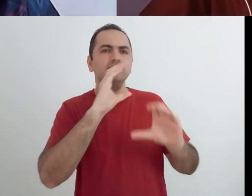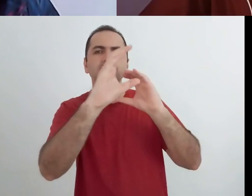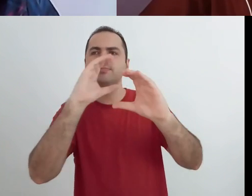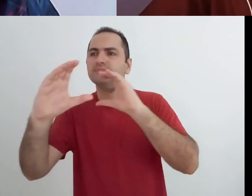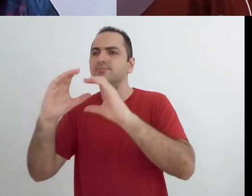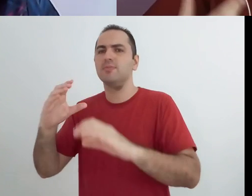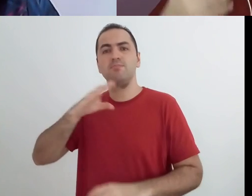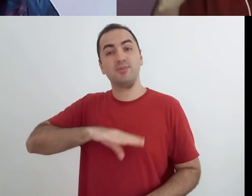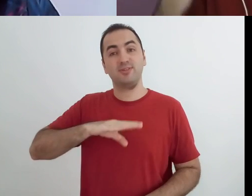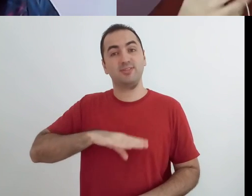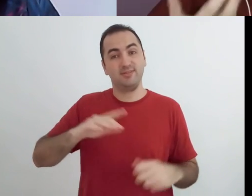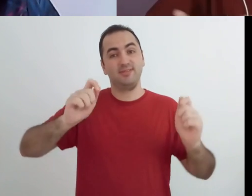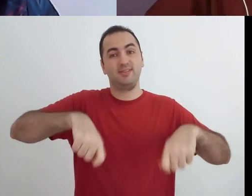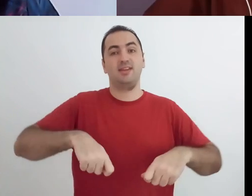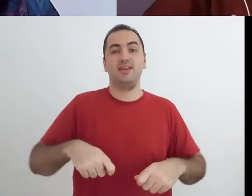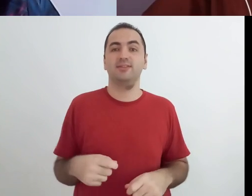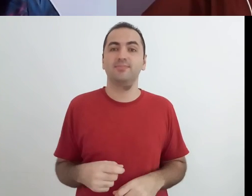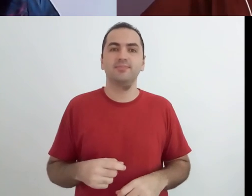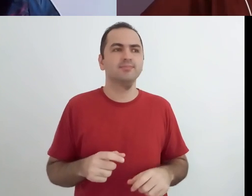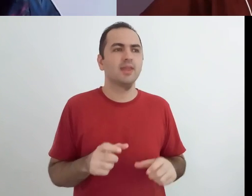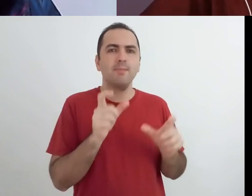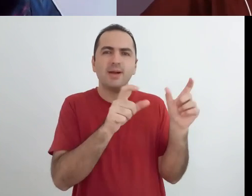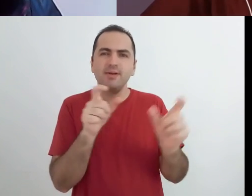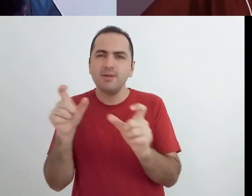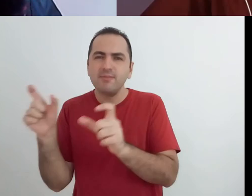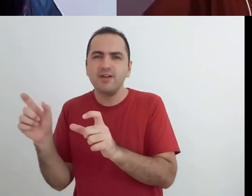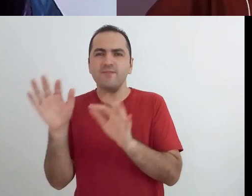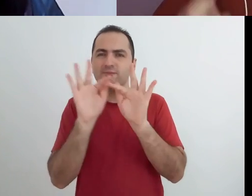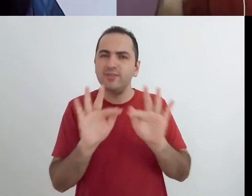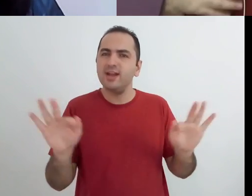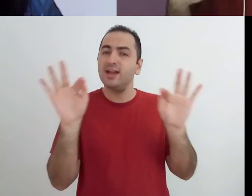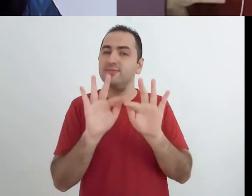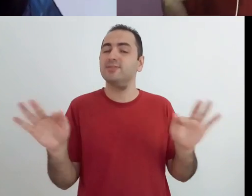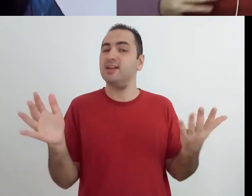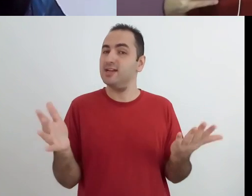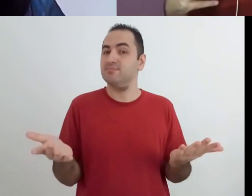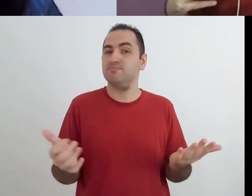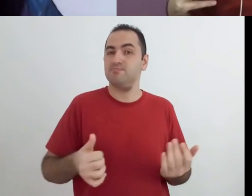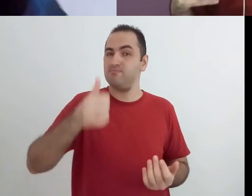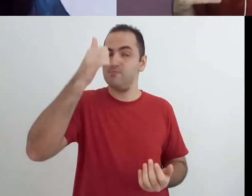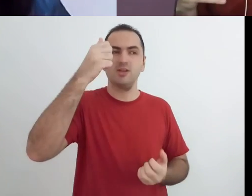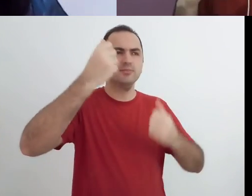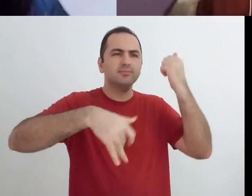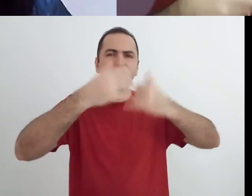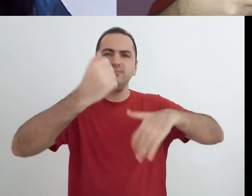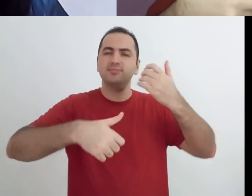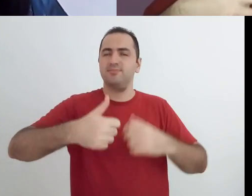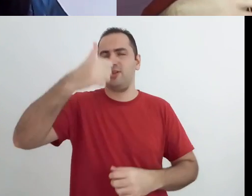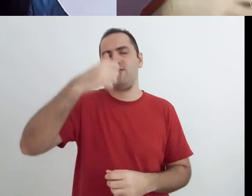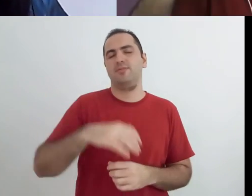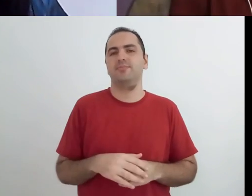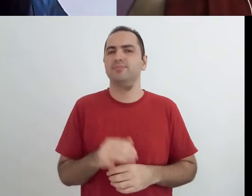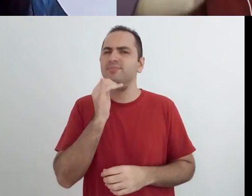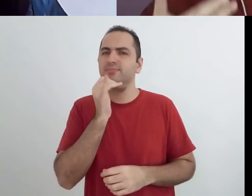em português mesmo, você estrutura melhor a sua ideia, né? Até coisas em português, hoje em dia, eu consigo entender